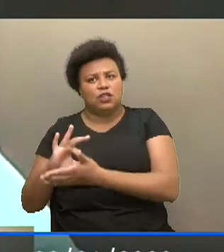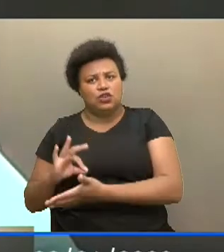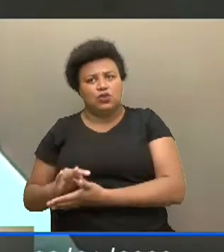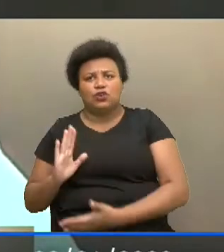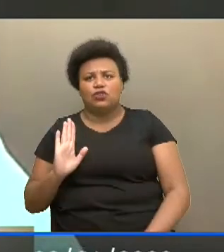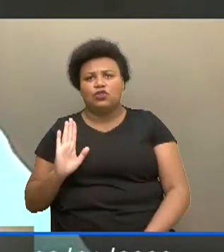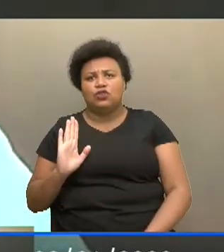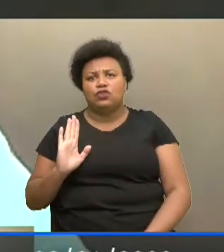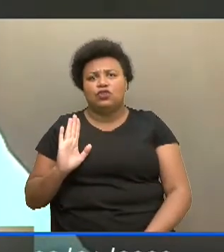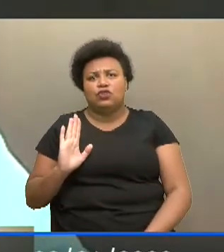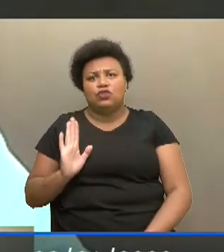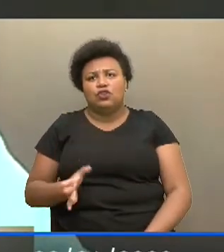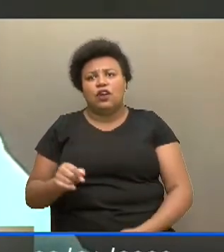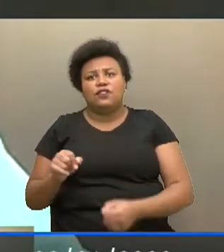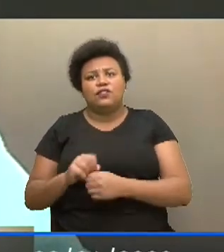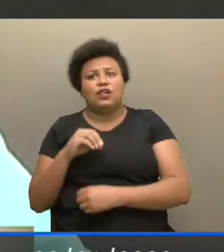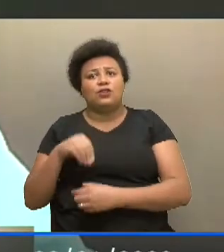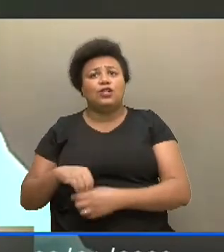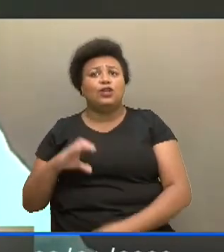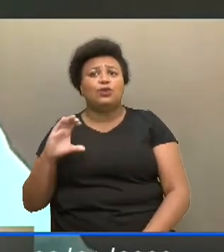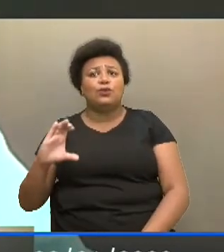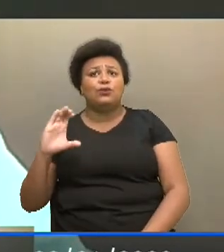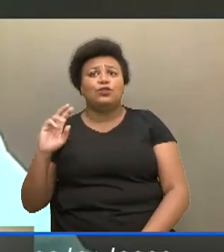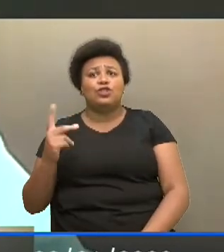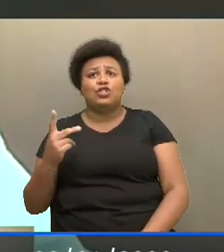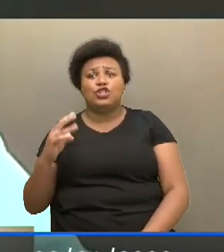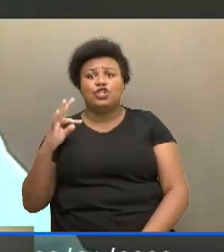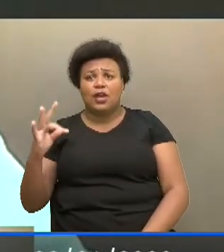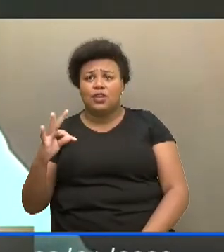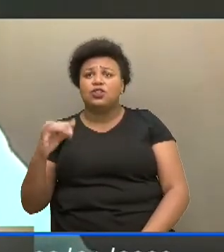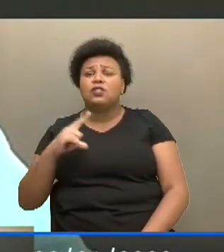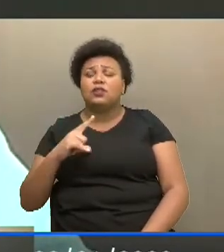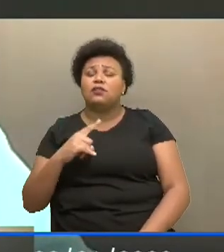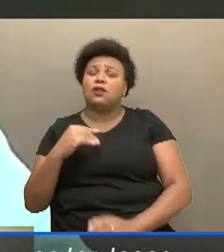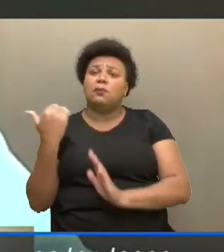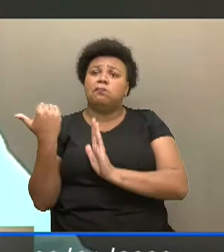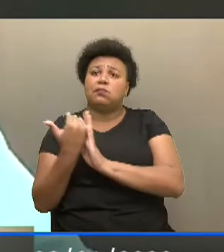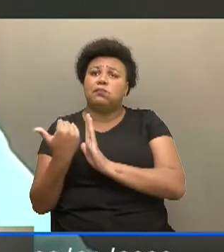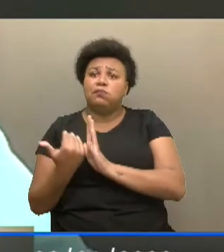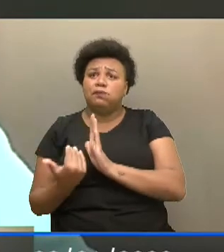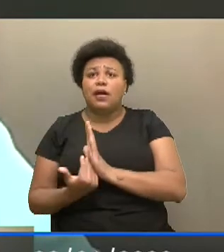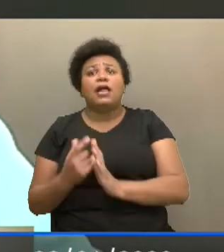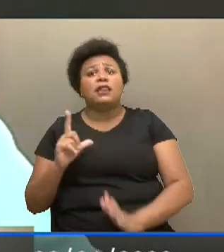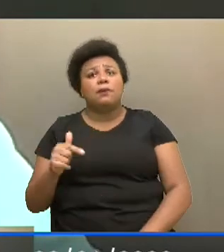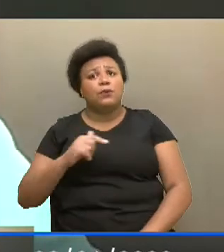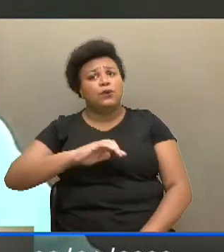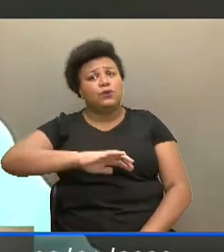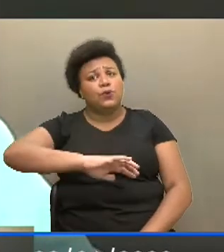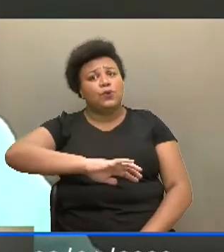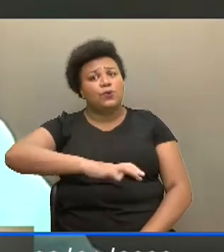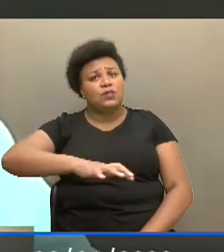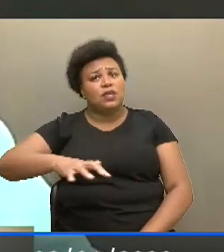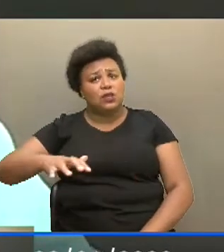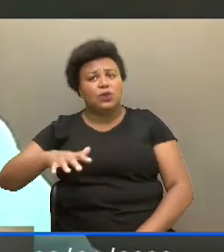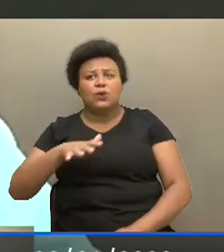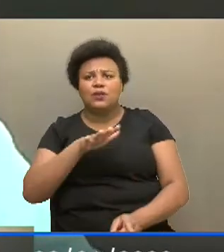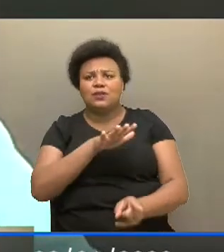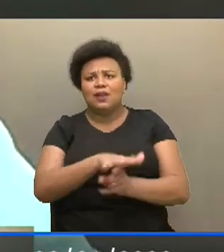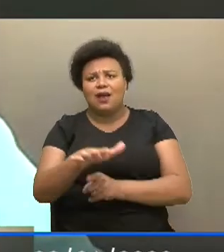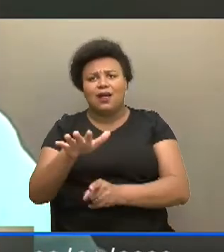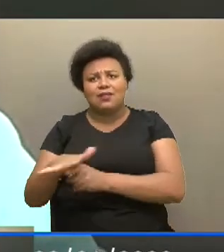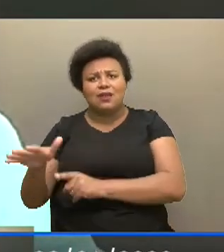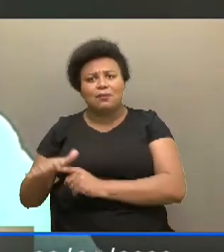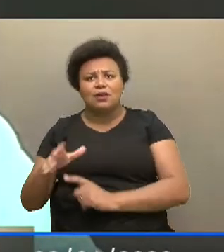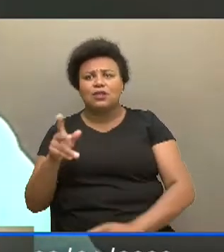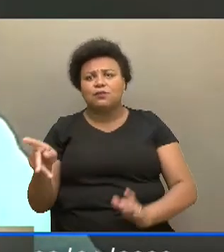que foram feitas pelo chat. Então, vamos seguindo nessa linha, aí os setores falam, né, as demandas de cada